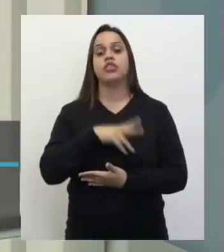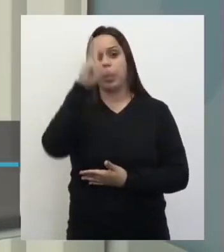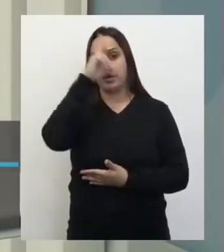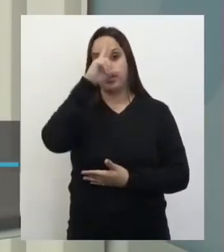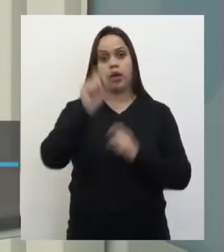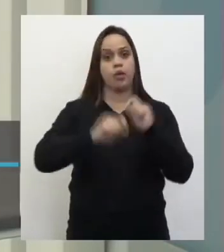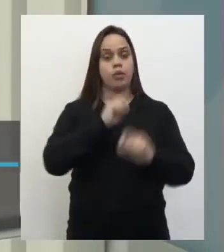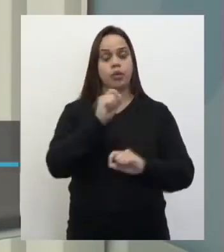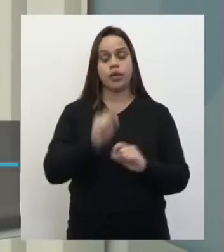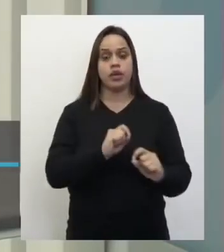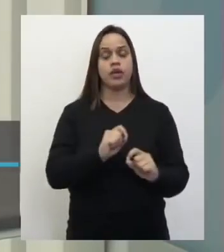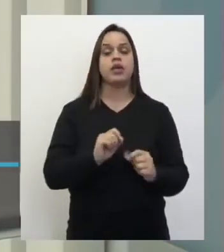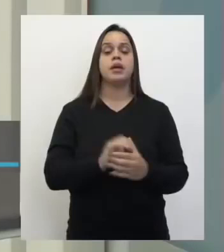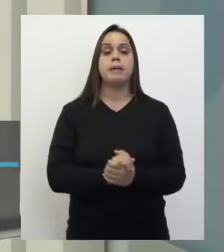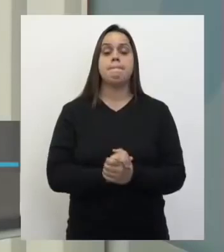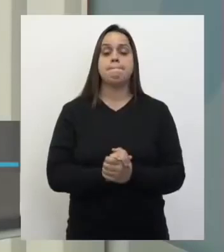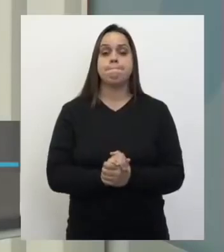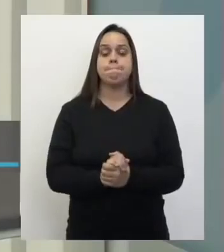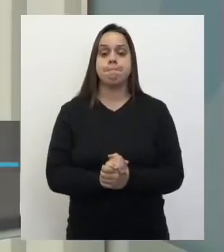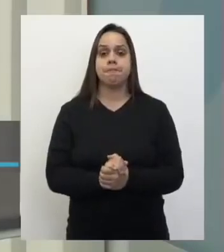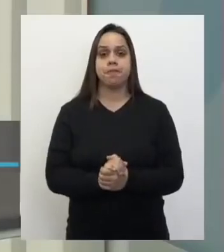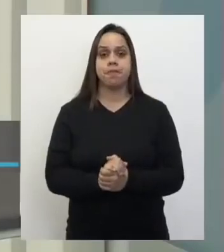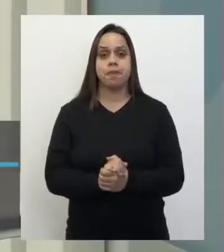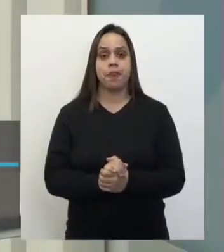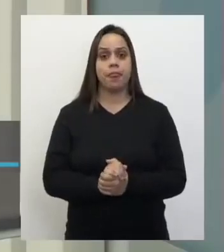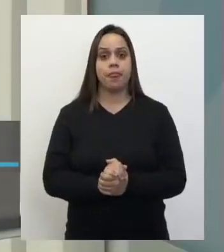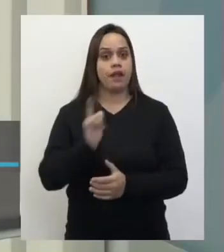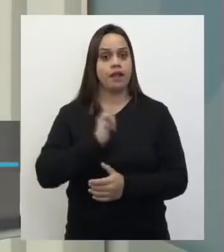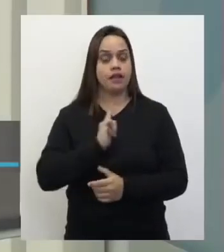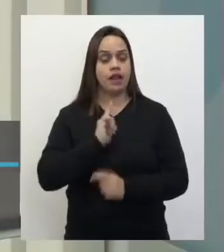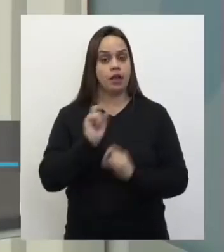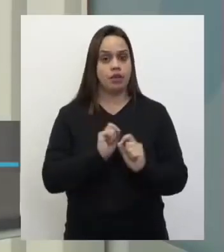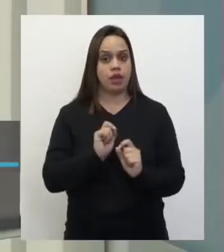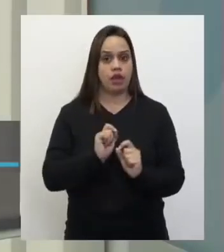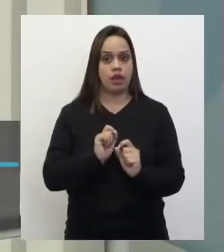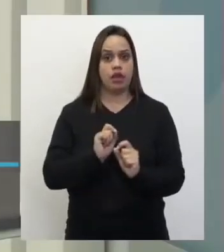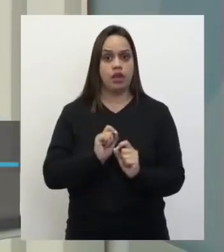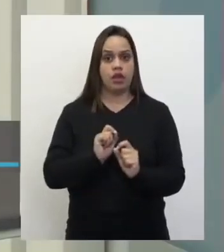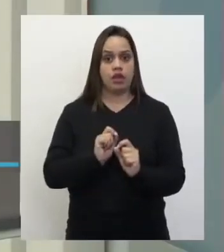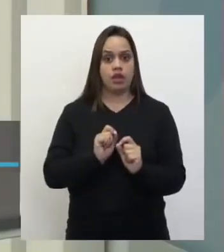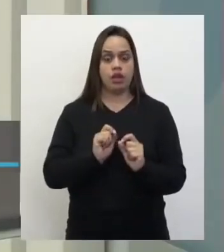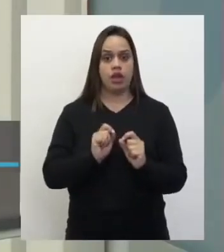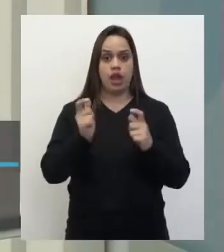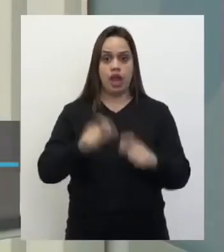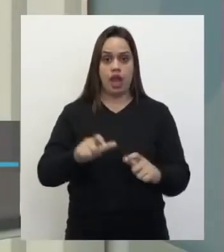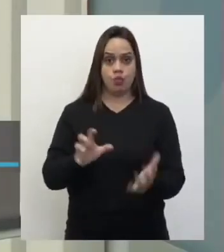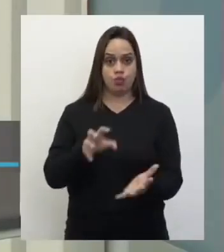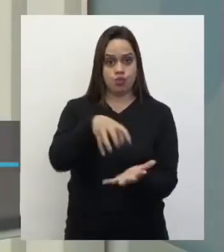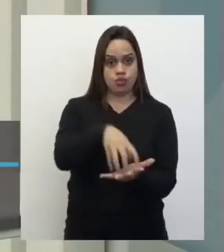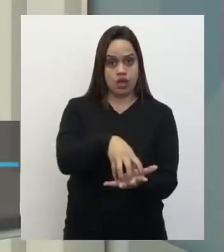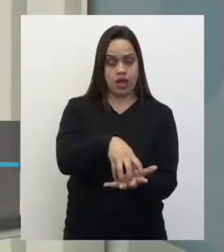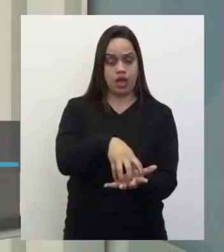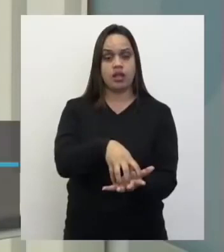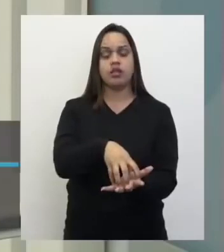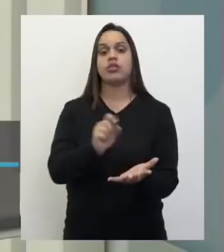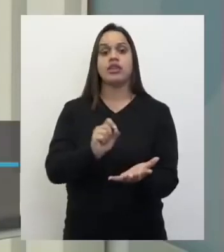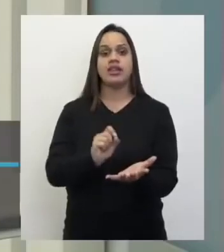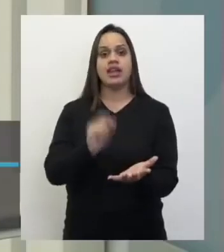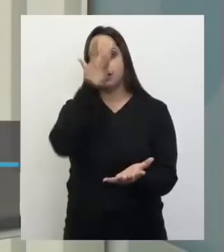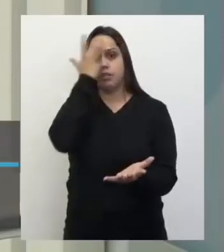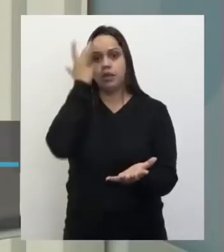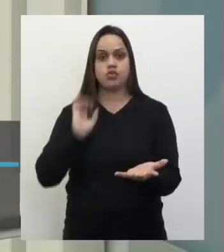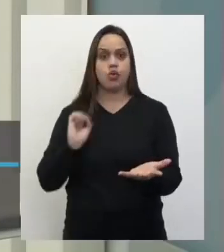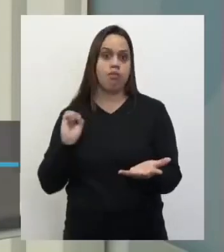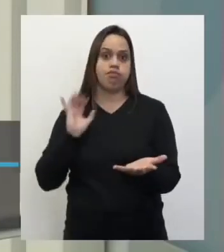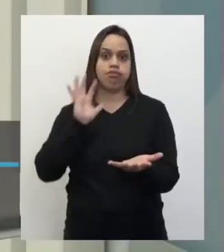gente lembra também de que existe um centro, que existe, né, que reúne de aglomeração. Se a gente pegar,